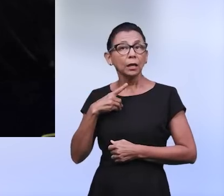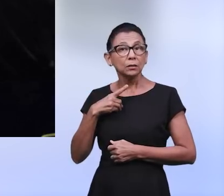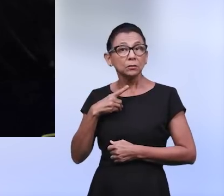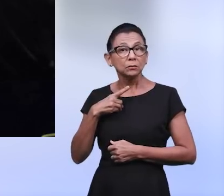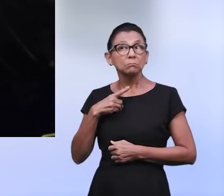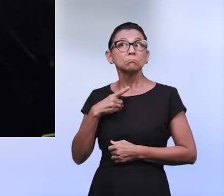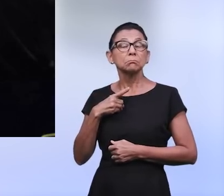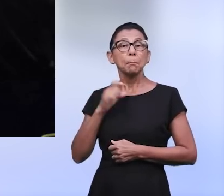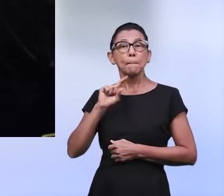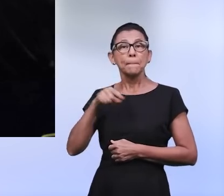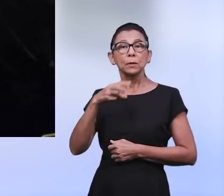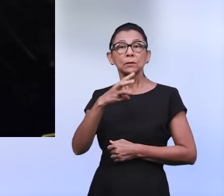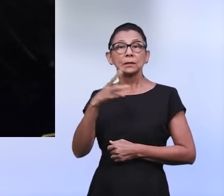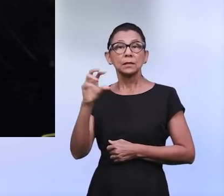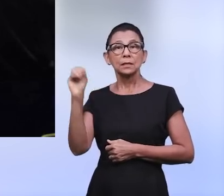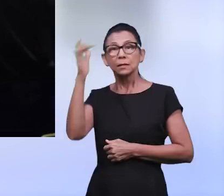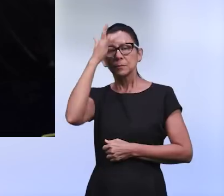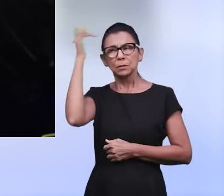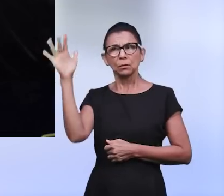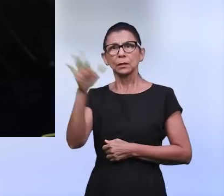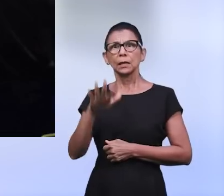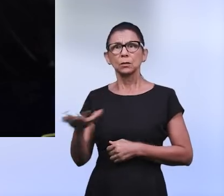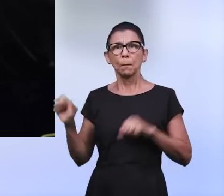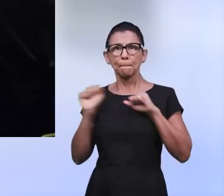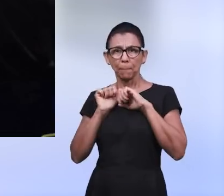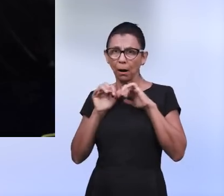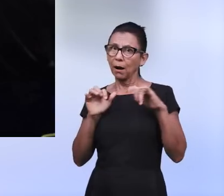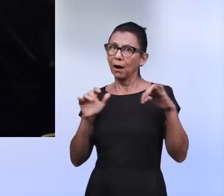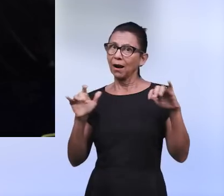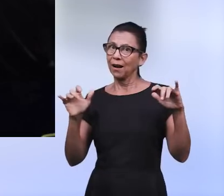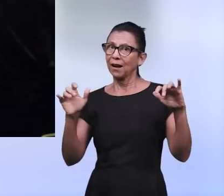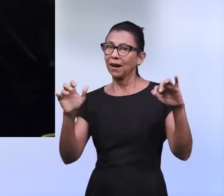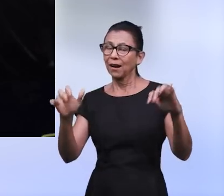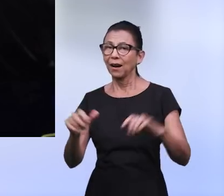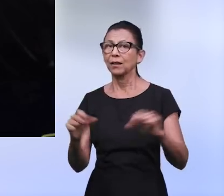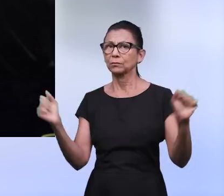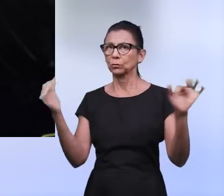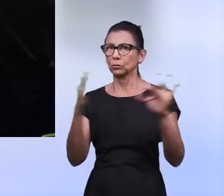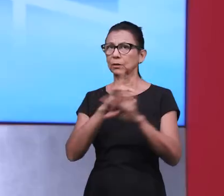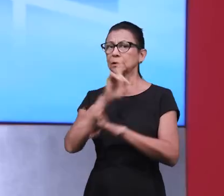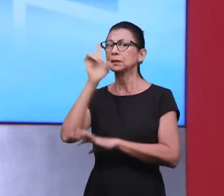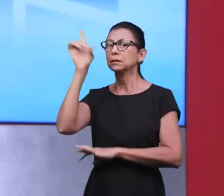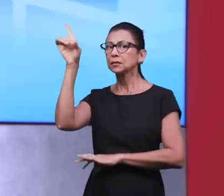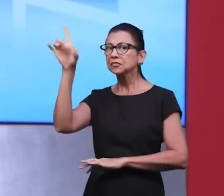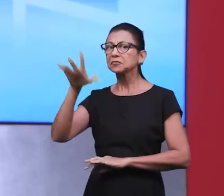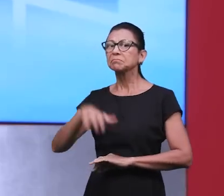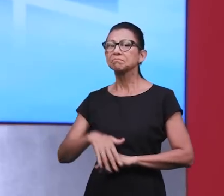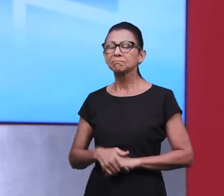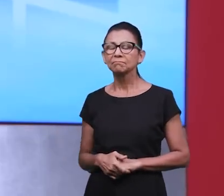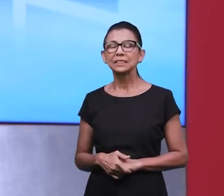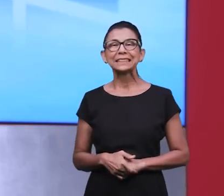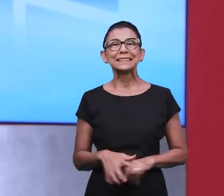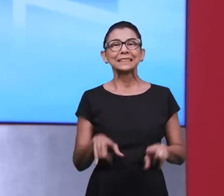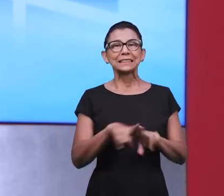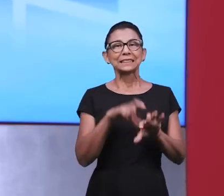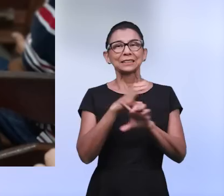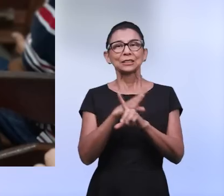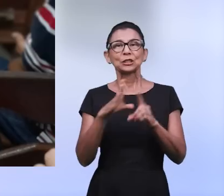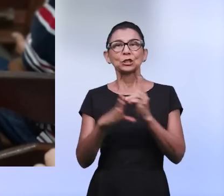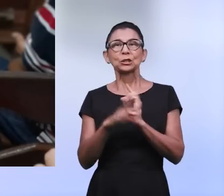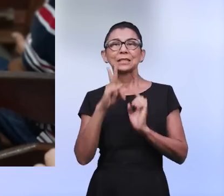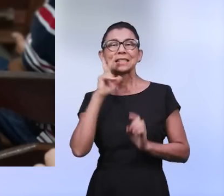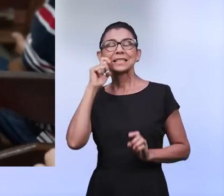1.300 irmãos da região. Glória a Deus pelo crescimento da obra nessa área, hein? Um culto especial de ceia